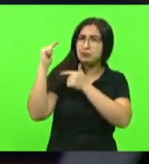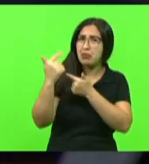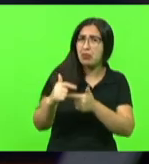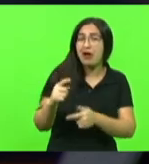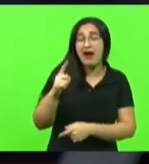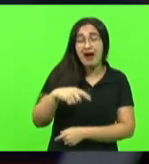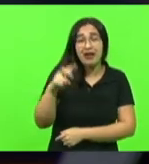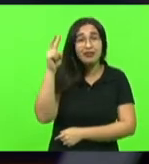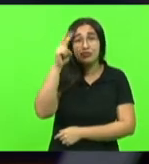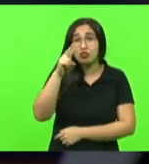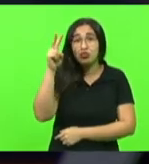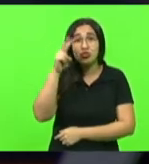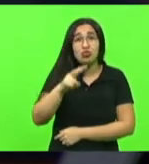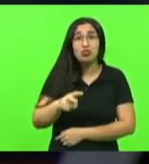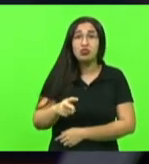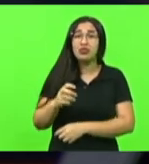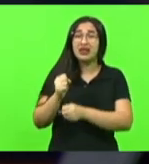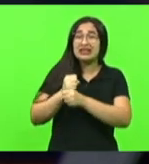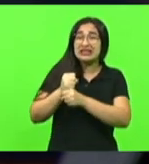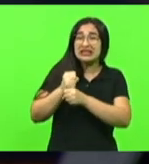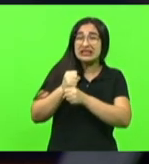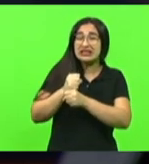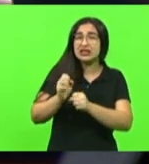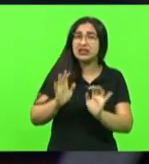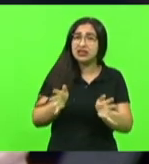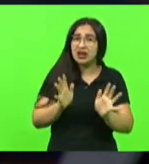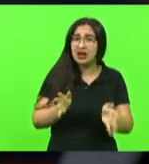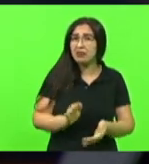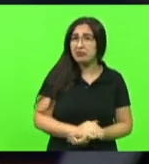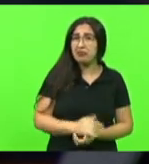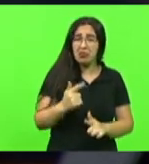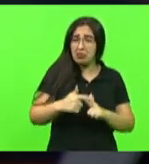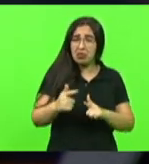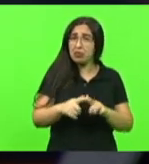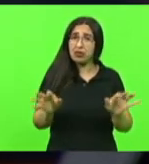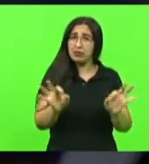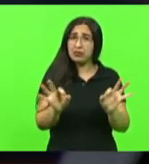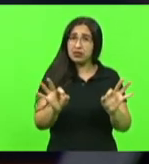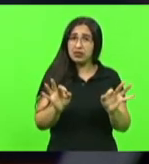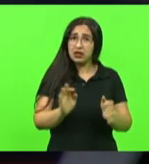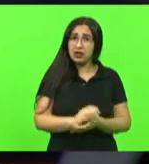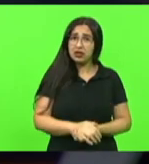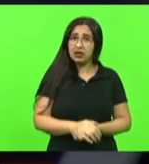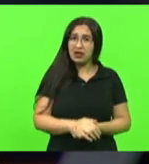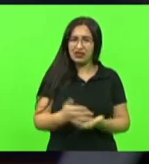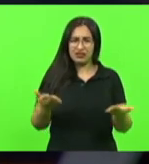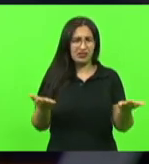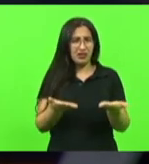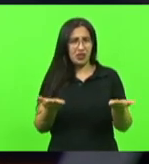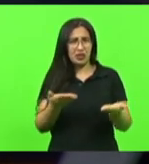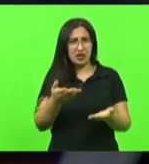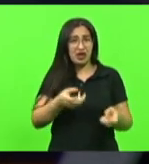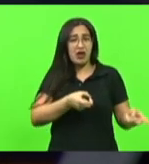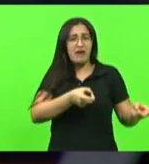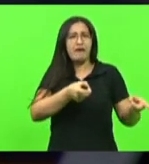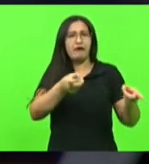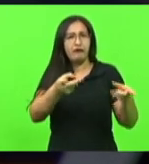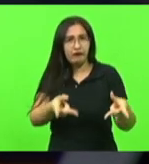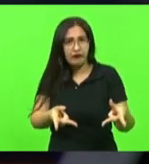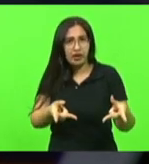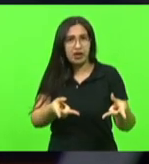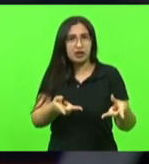milenar, anciã e que não teve problema nenhum. Agora, quando ele vai vender um queijo